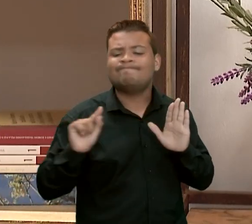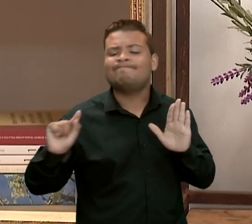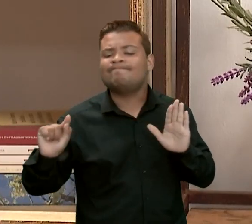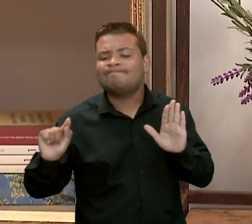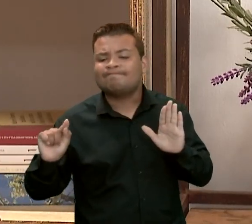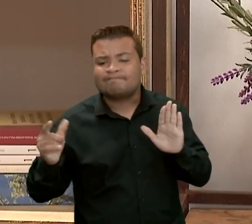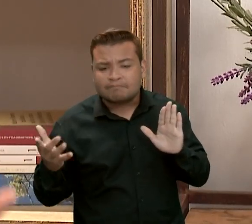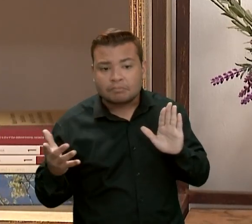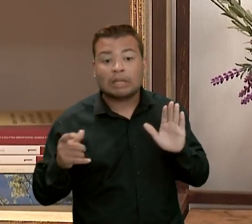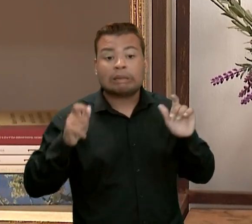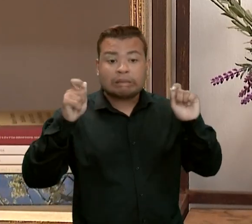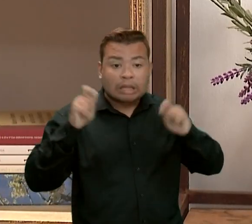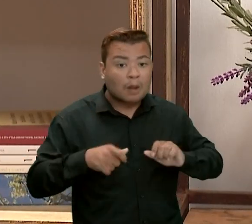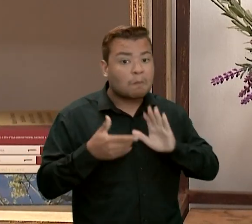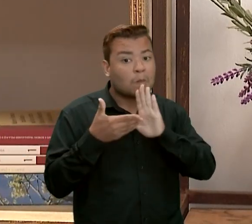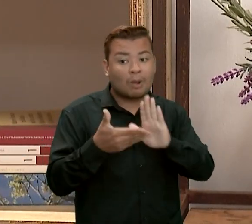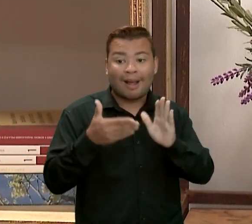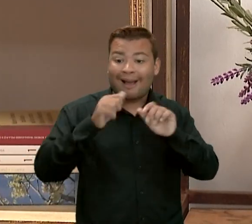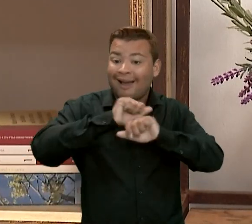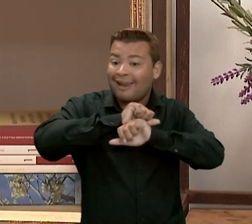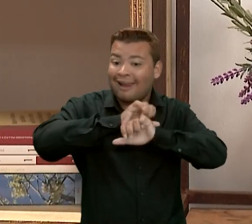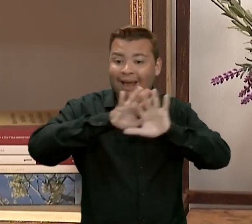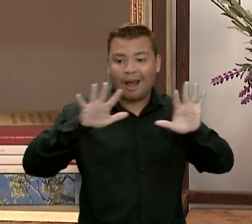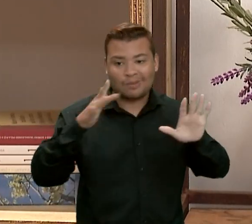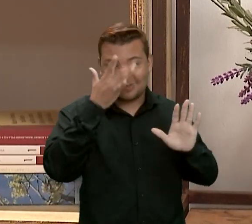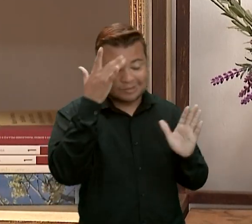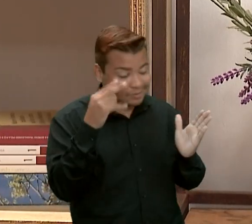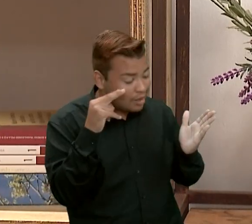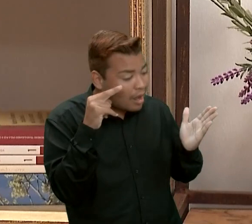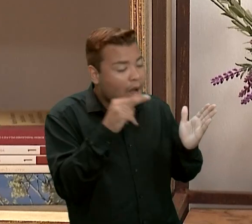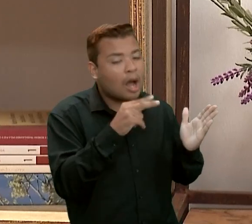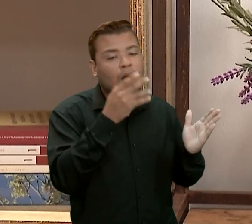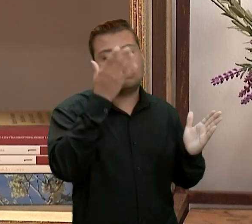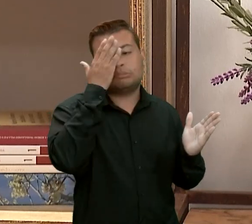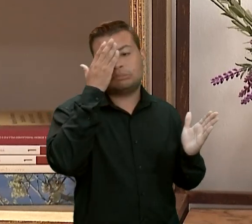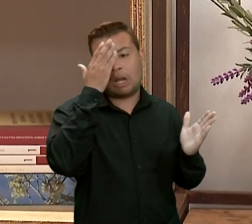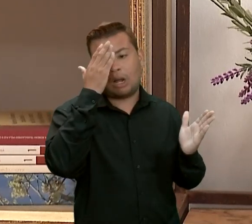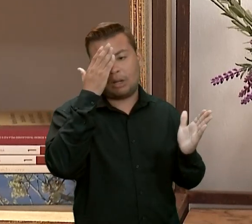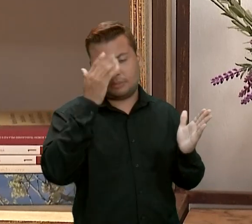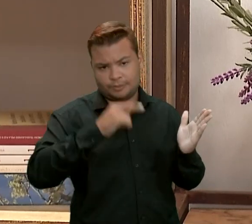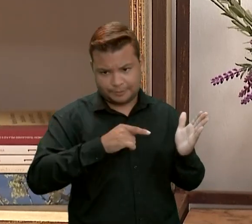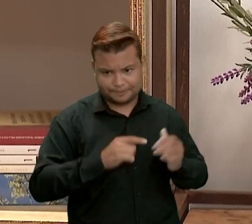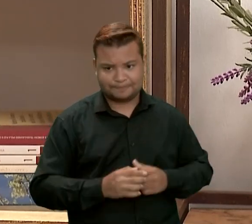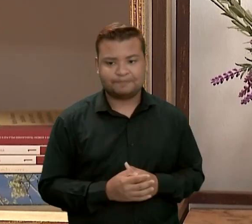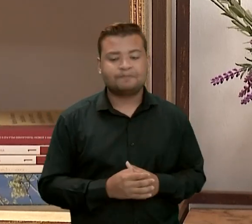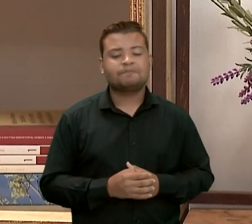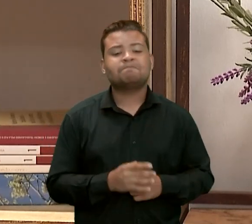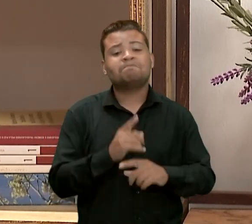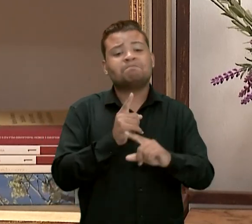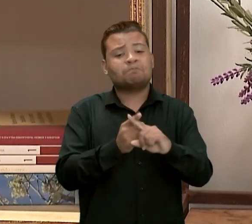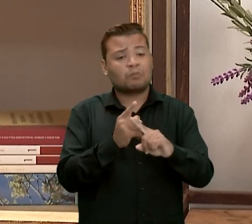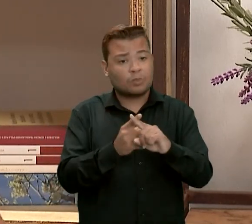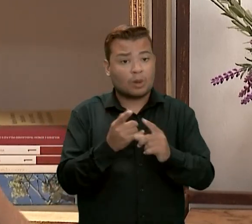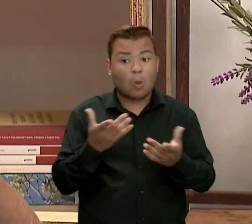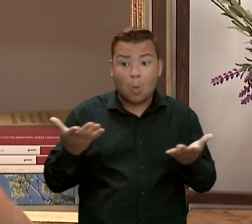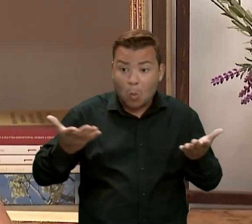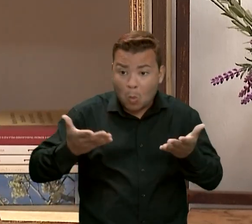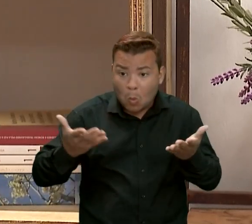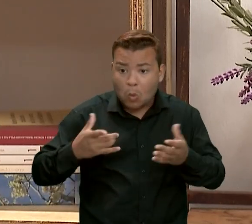trazer uma transparência ao consumidor. Então, a gente sabe que o aumento, né, de